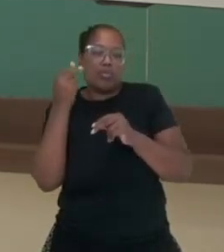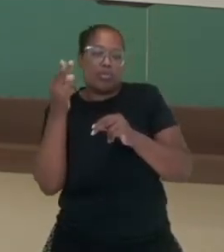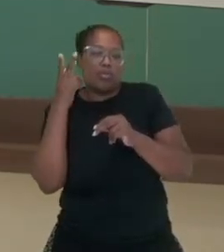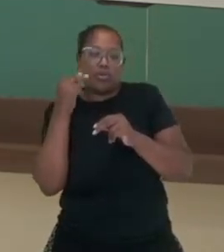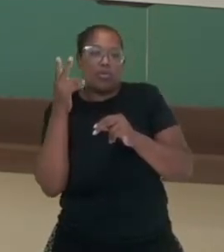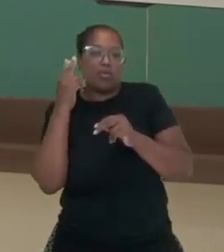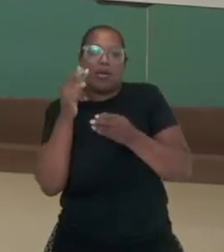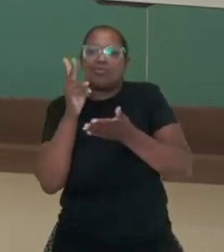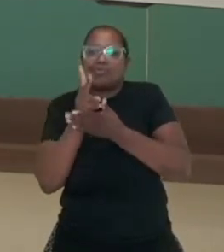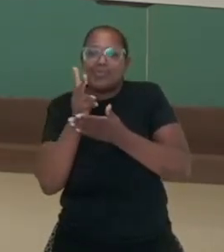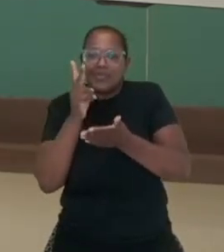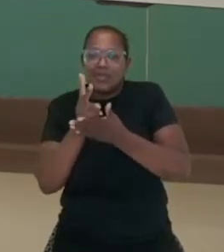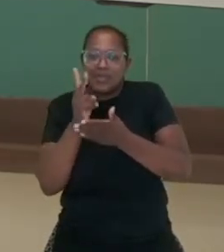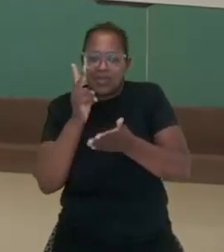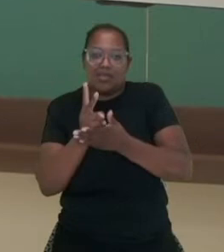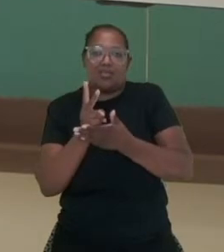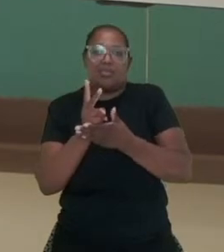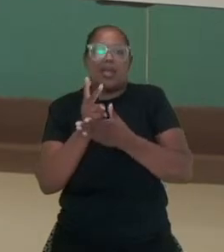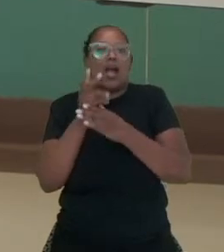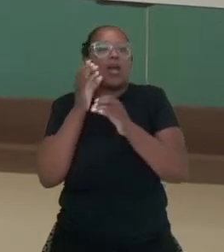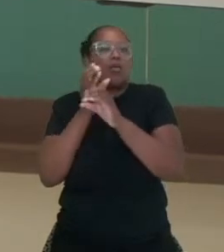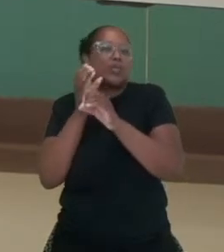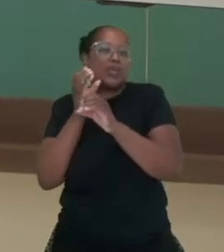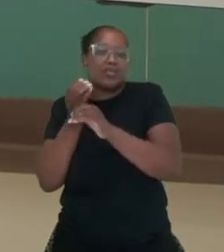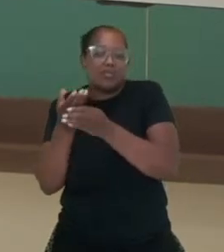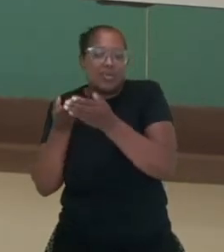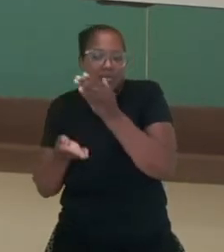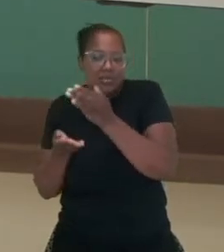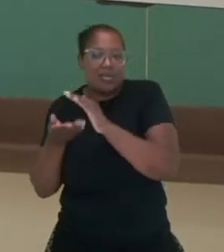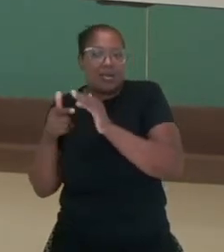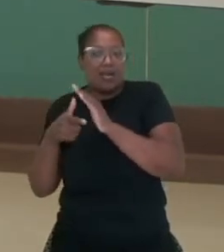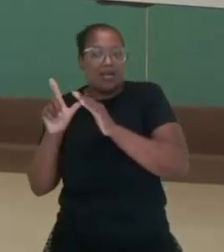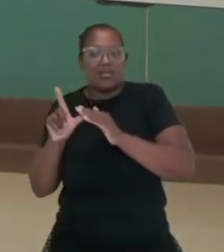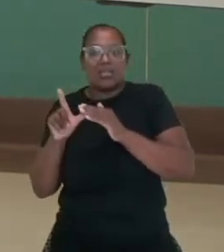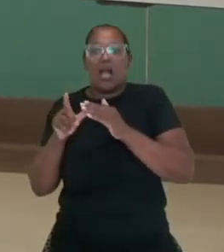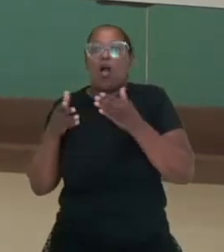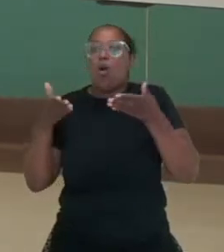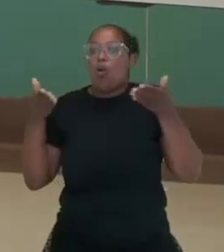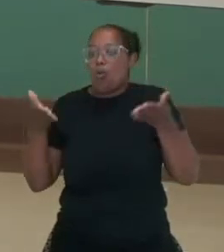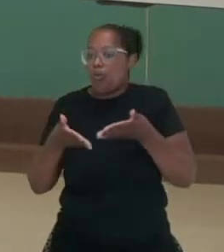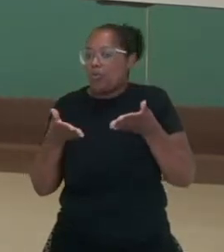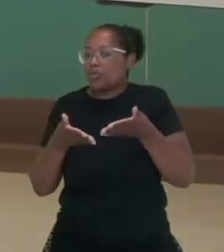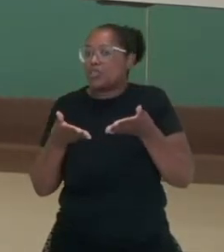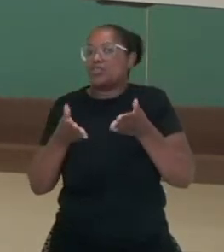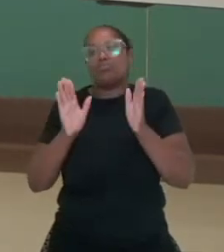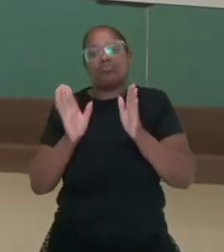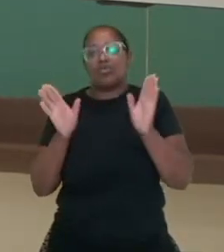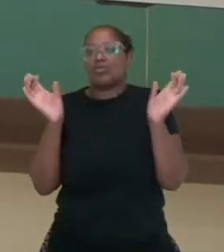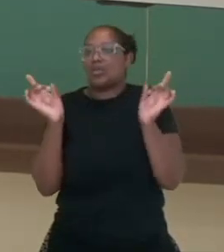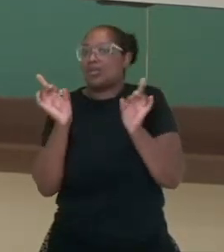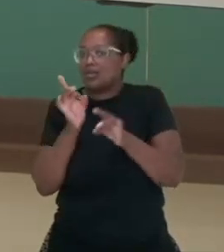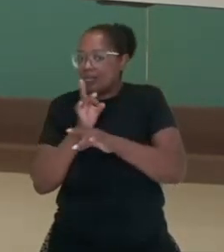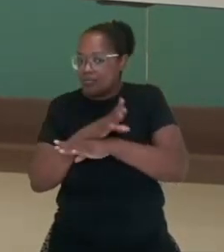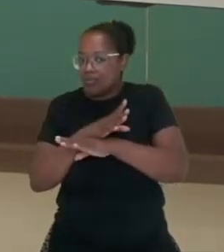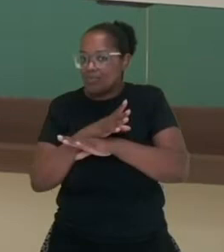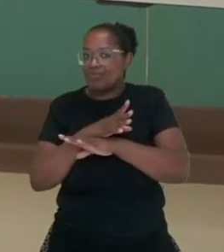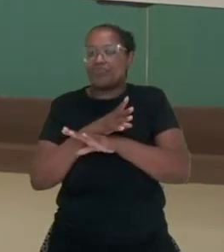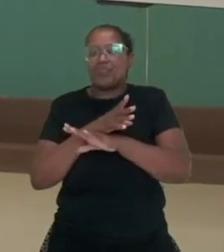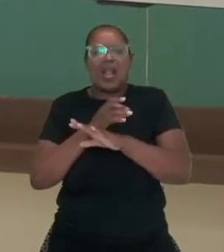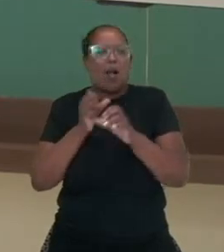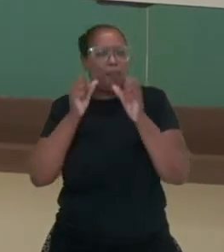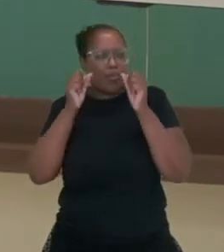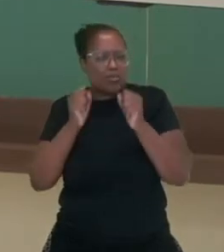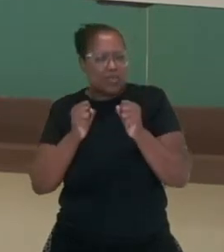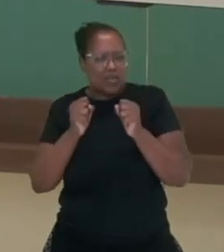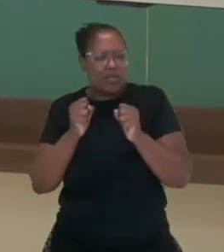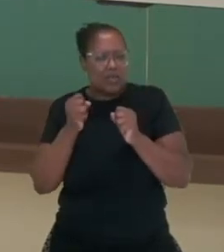recuperava o sinal, tá? Então era assim. Hoje a rede cresceu bastante, né? A potência das